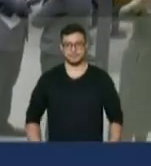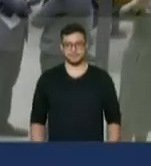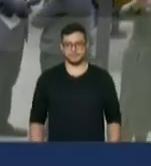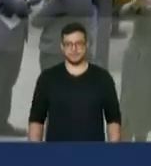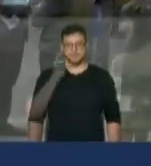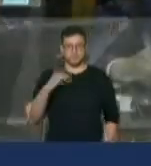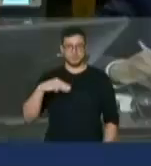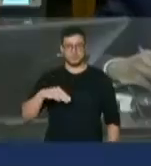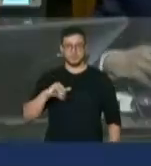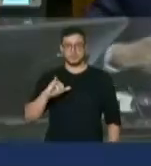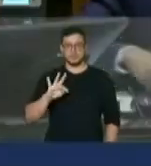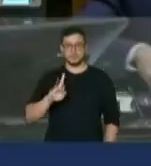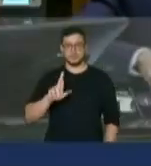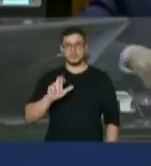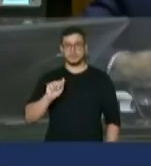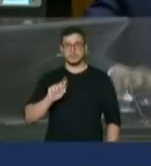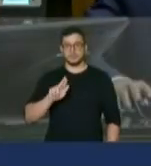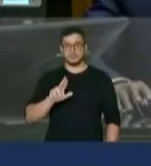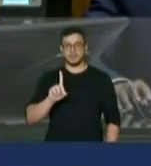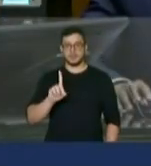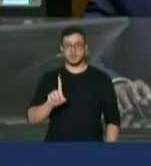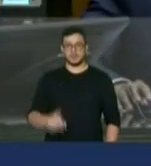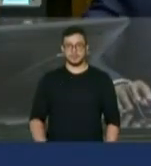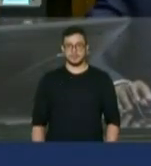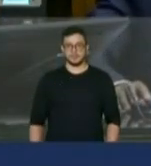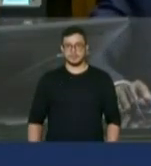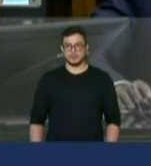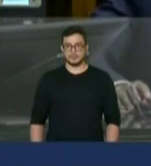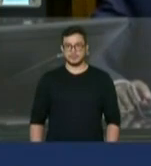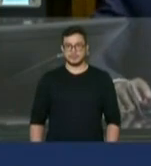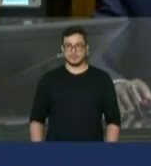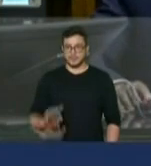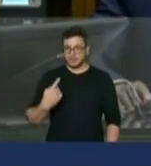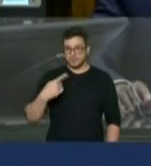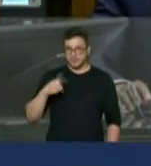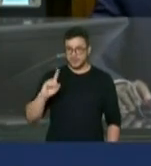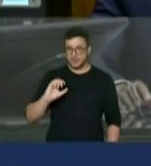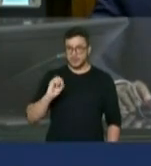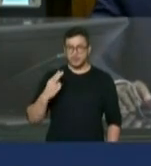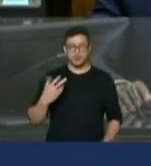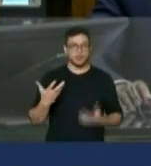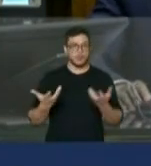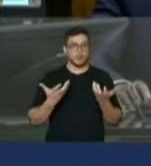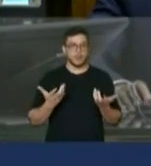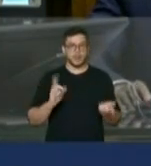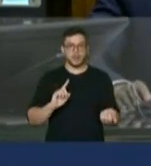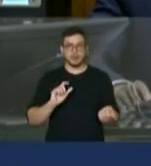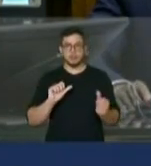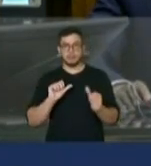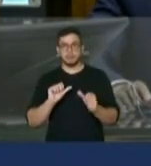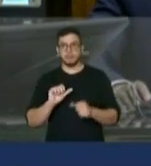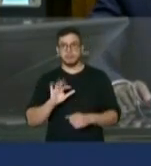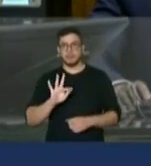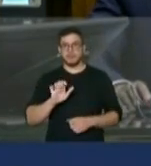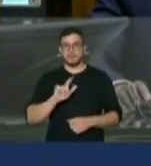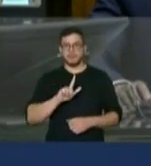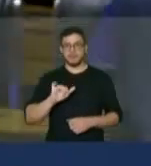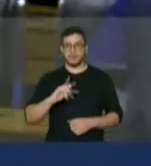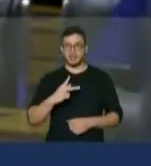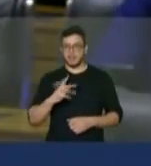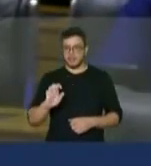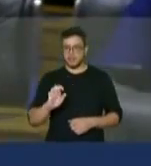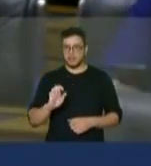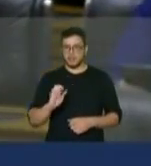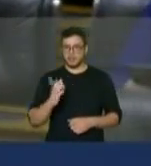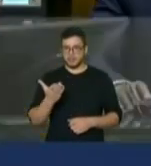emendas de relator e que tinha sido consideradas tinham sido consideradas inconstitucionais pelo Supremo essa semana pela